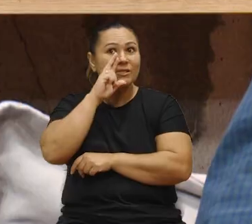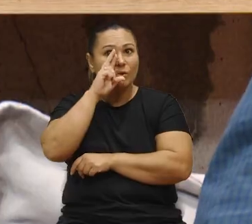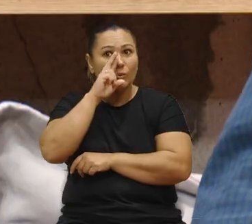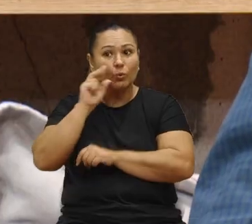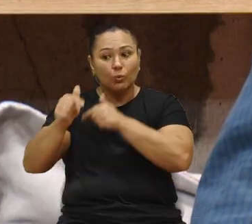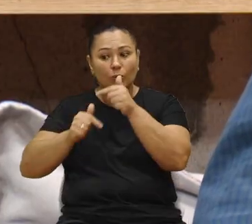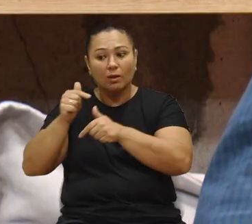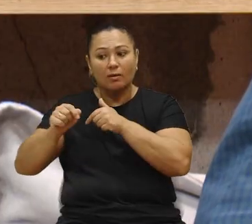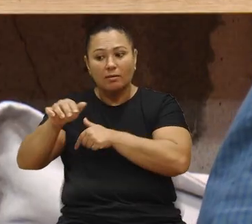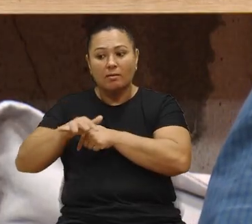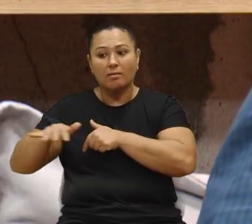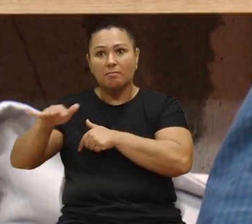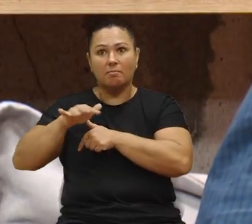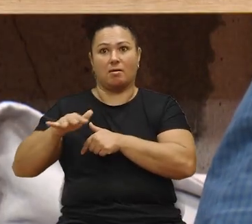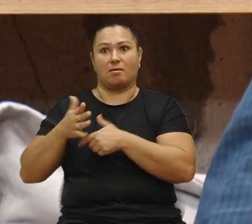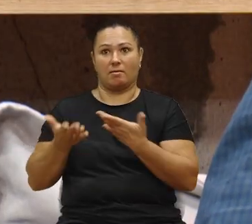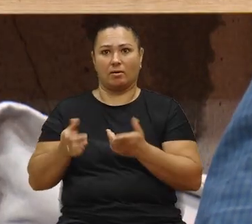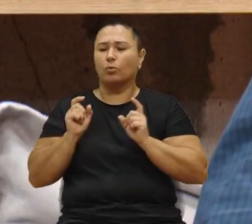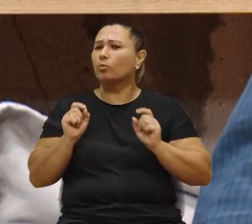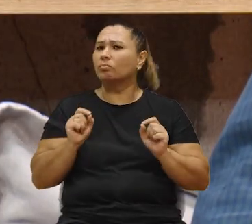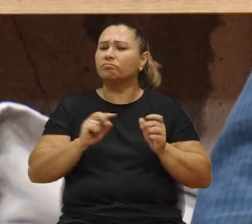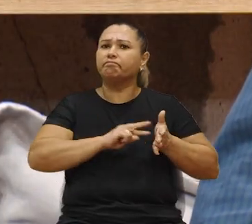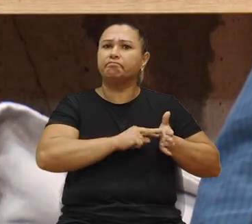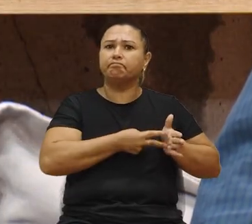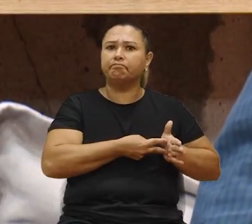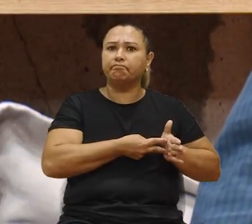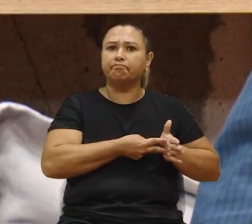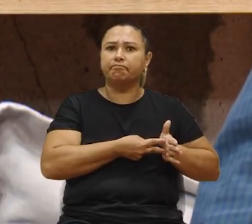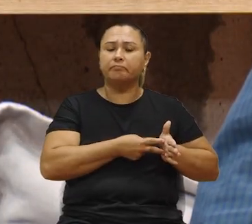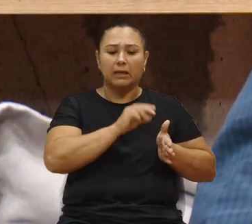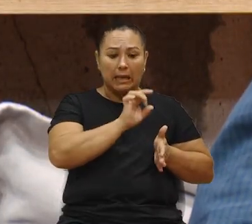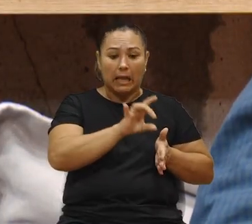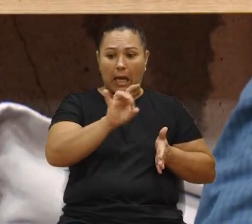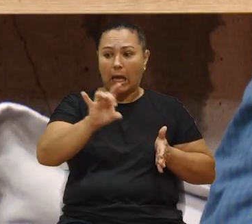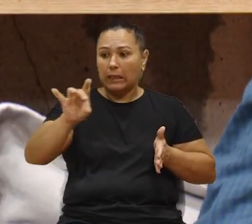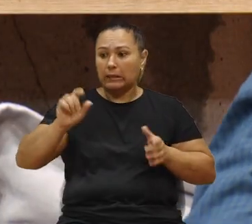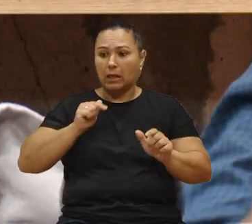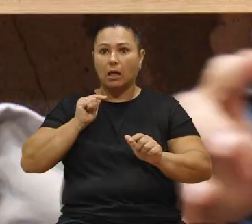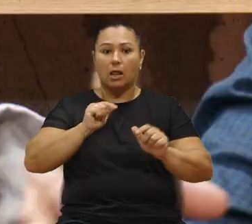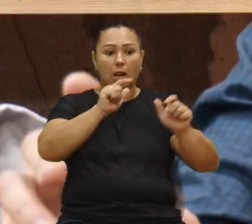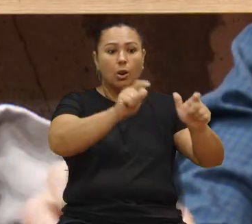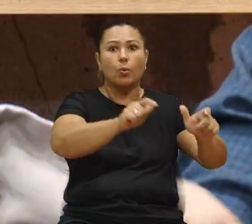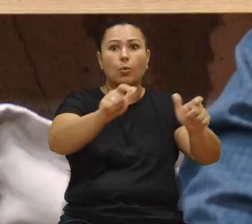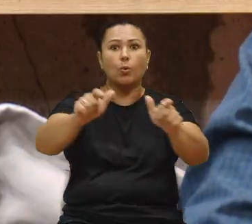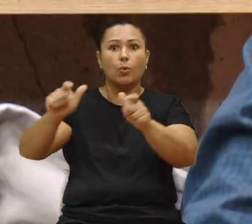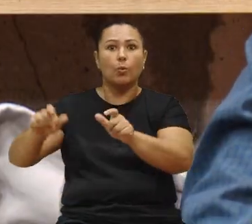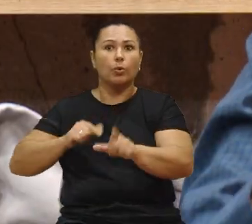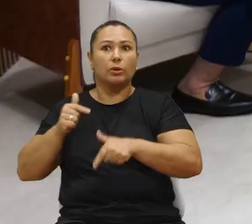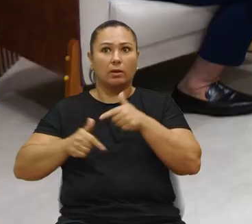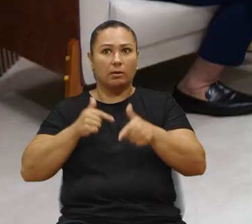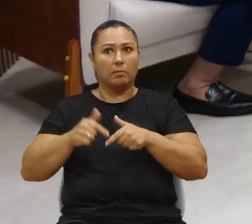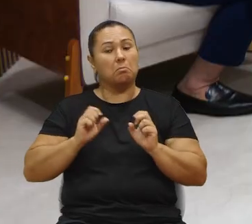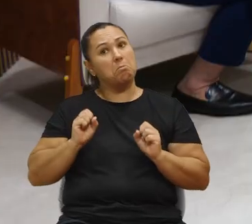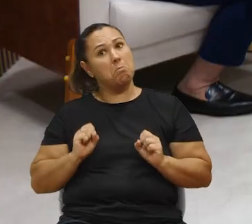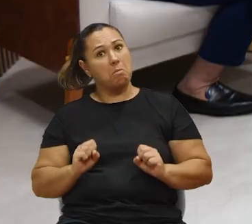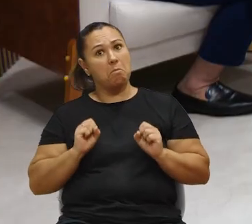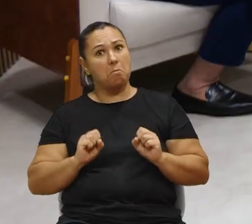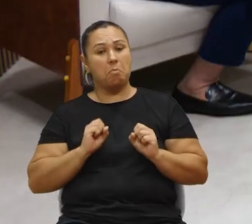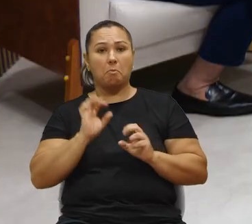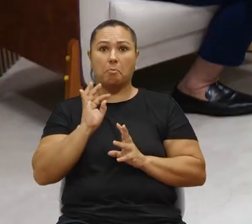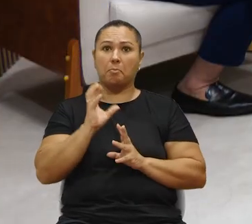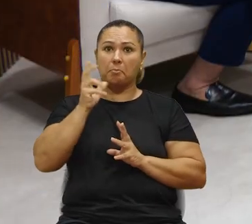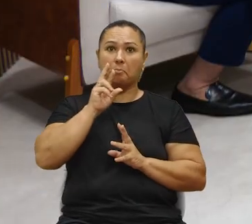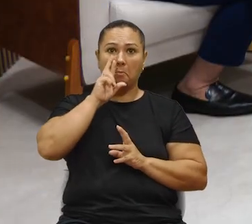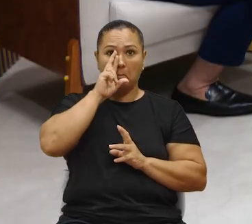riscos ocupacionais nos locais de trabalho. Ou seja, em cada local de trabalho, em cada ambiente de